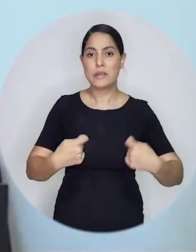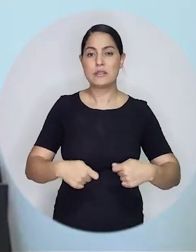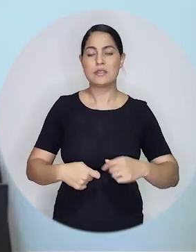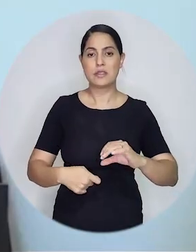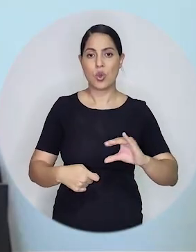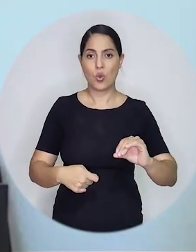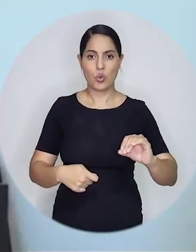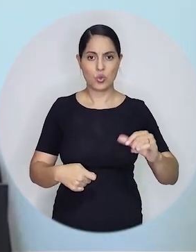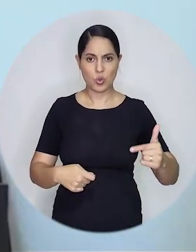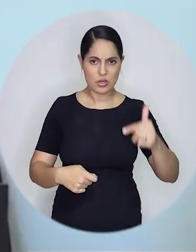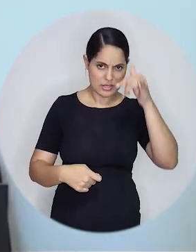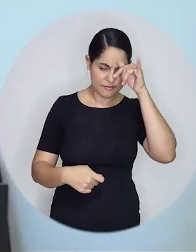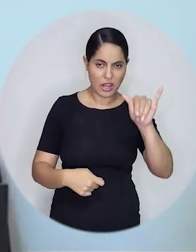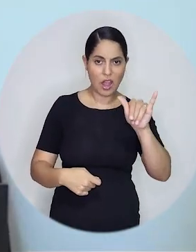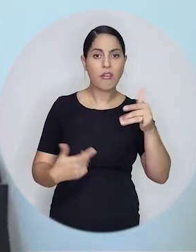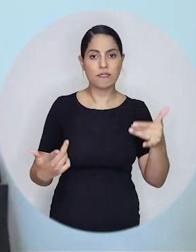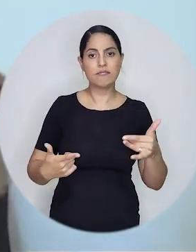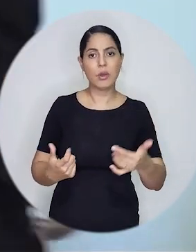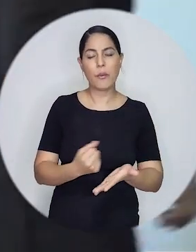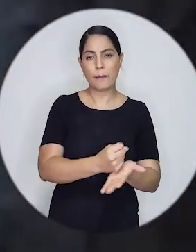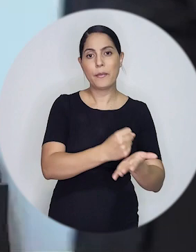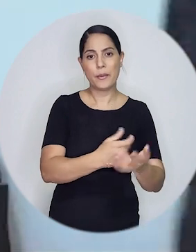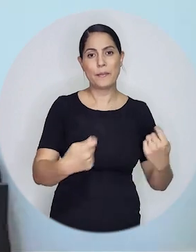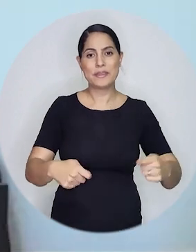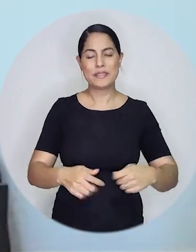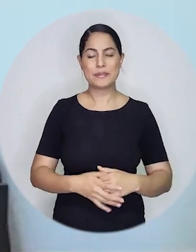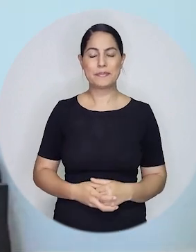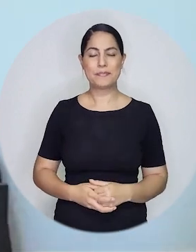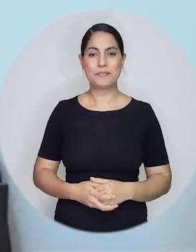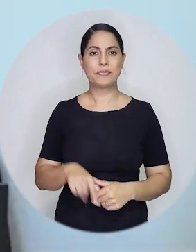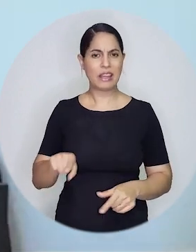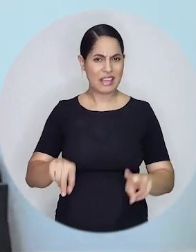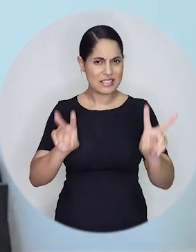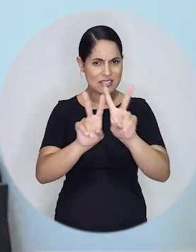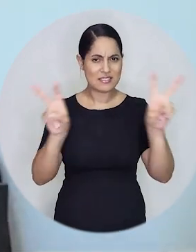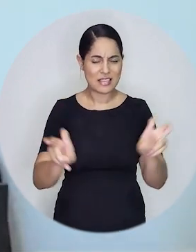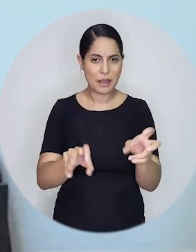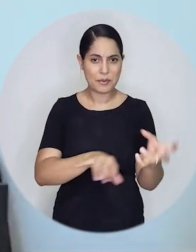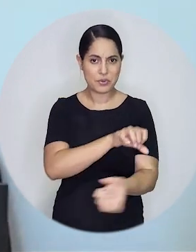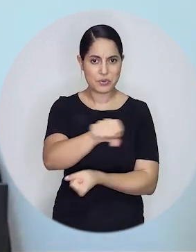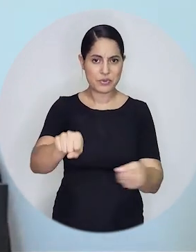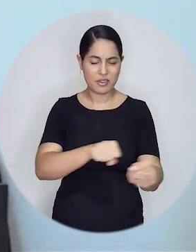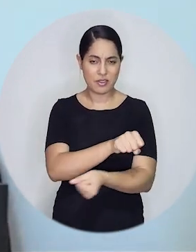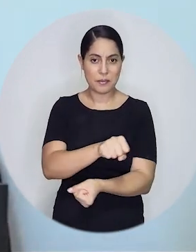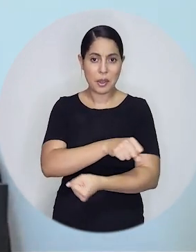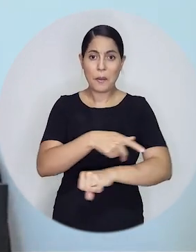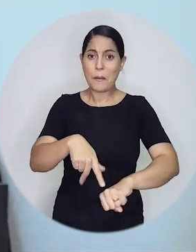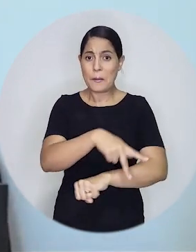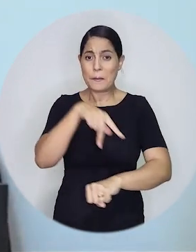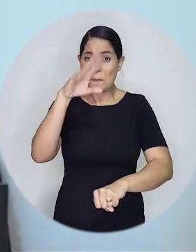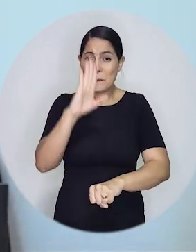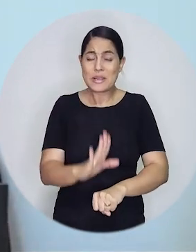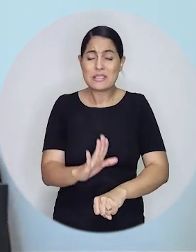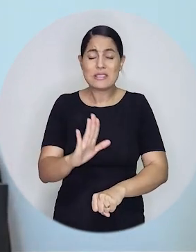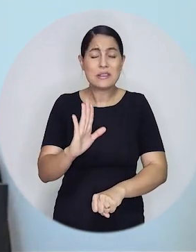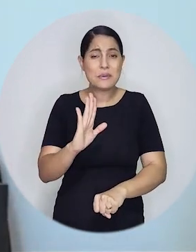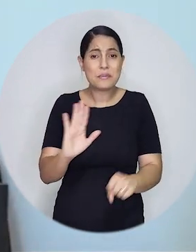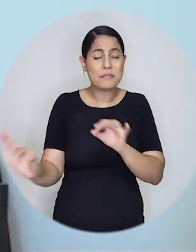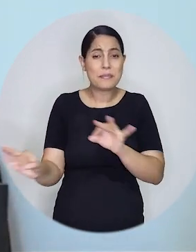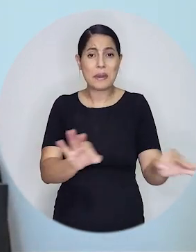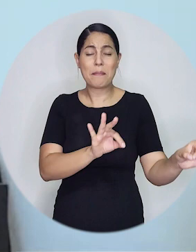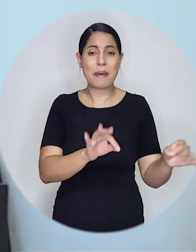O Brasil precisa se preparar para essas questões. O Brasil precisa pensar em